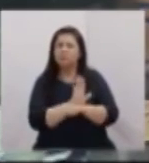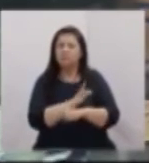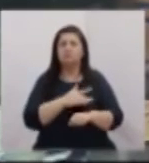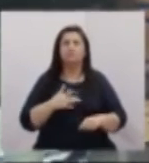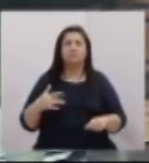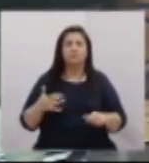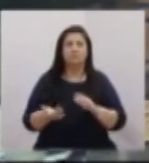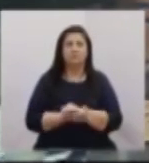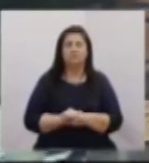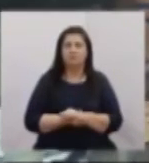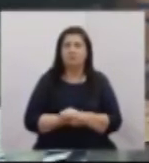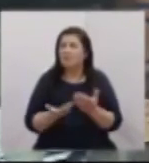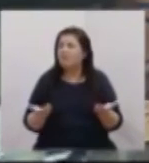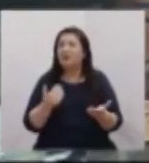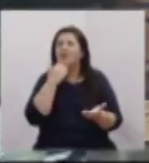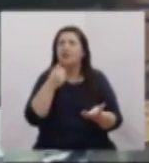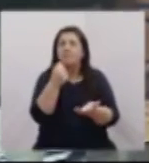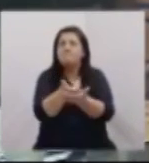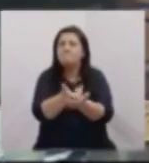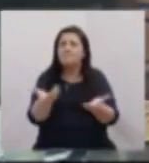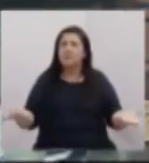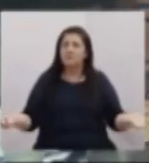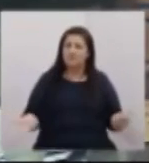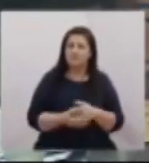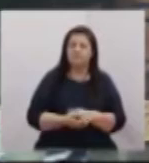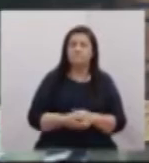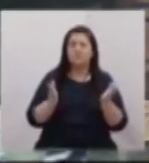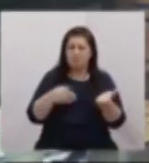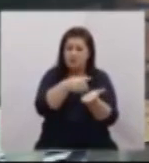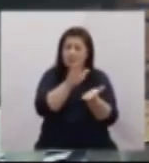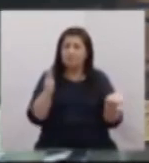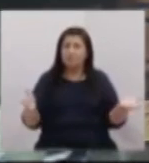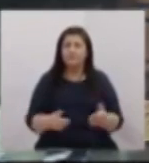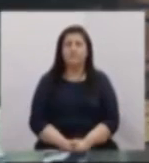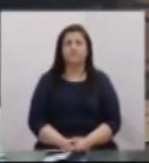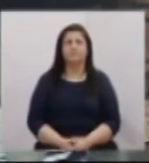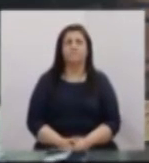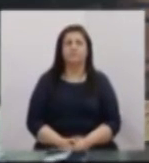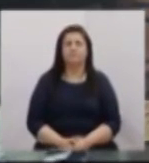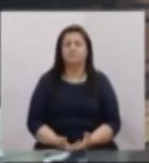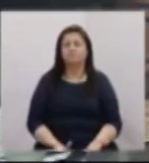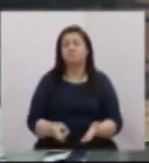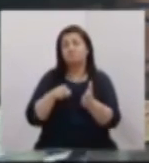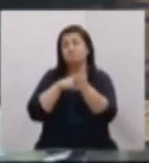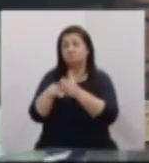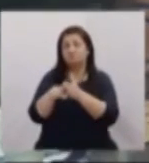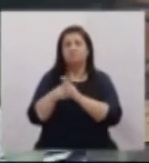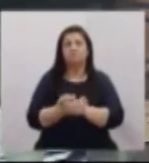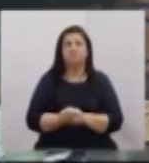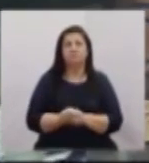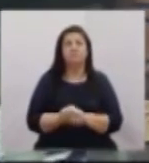e que não chegaram conforme nós fizemos as indicações e as emendas. Então, esse é um pedido de informação que eu faço,